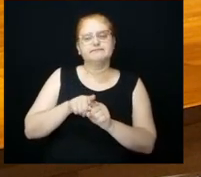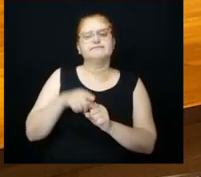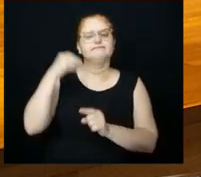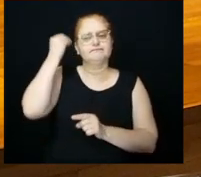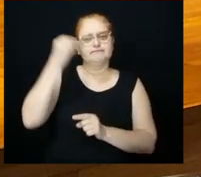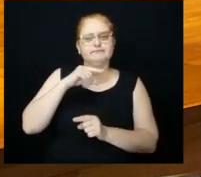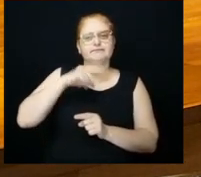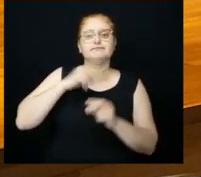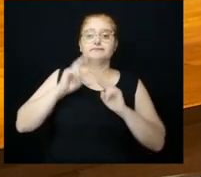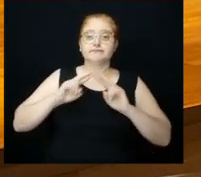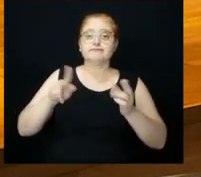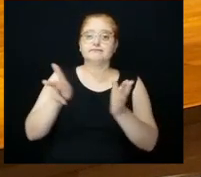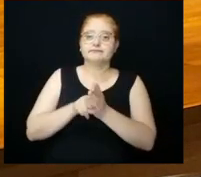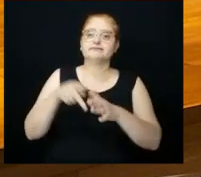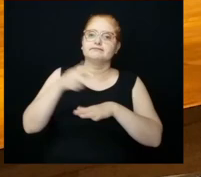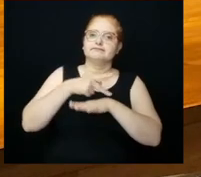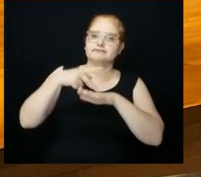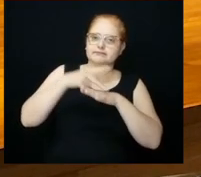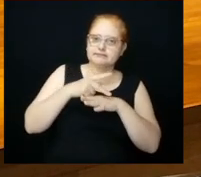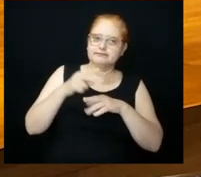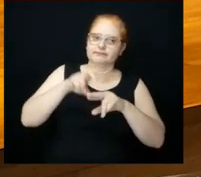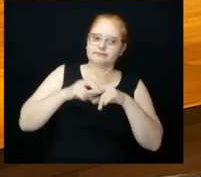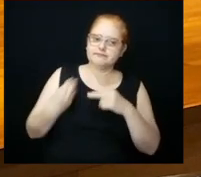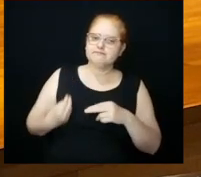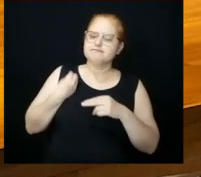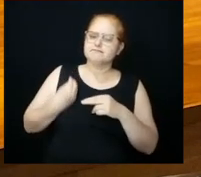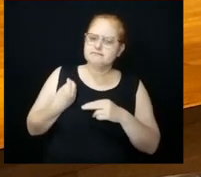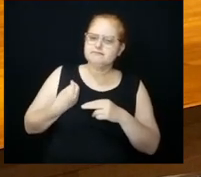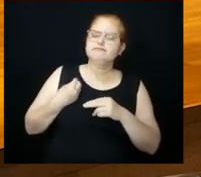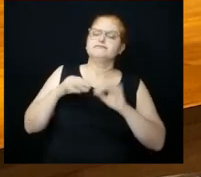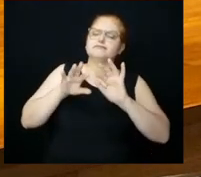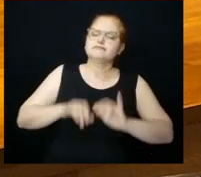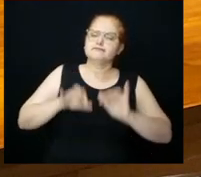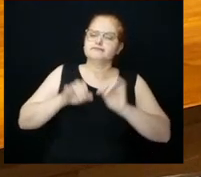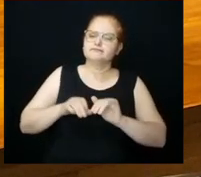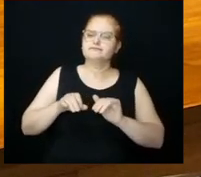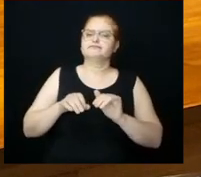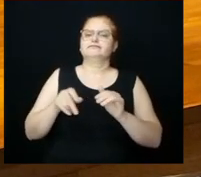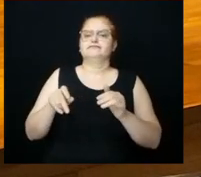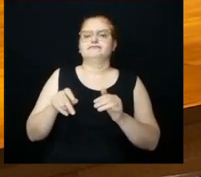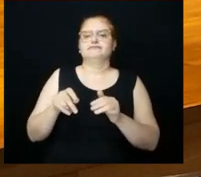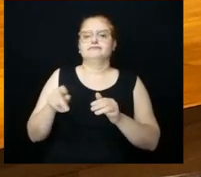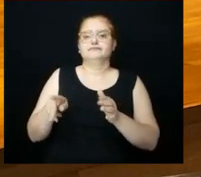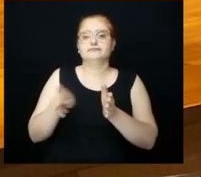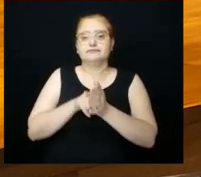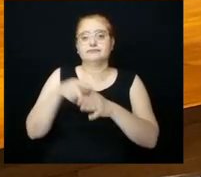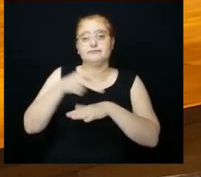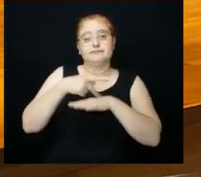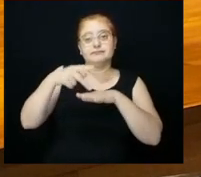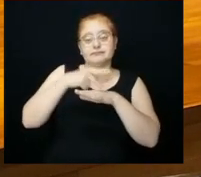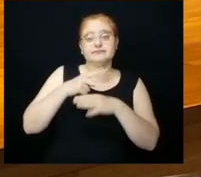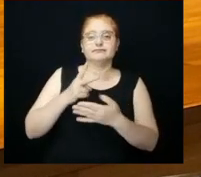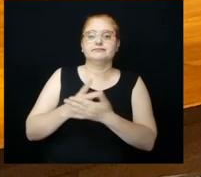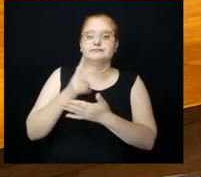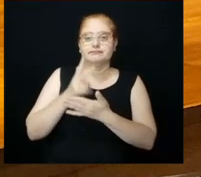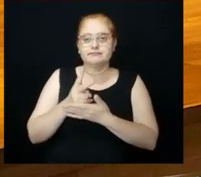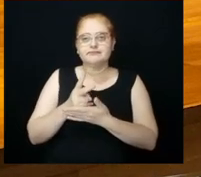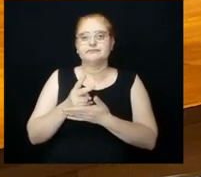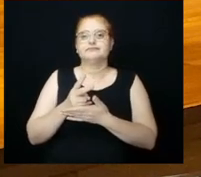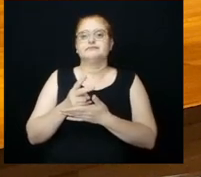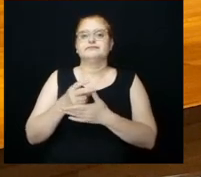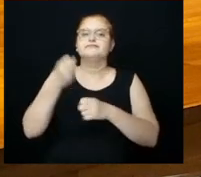no país dele, que é o que ele faz estar lá e viver e escrever por Angola, né? Que ele é um país que está sempre em